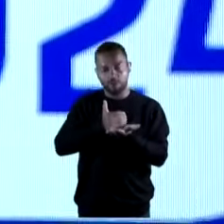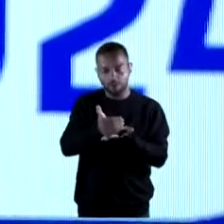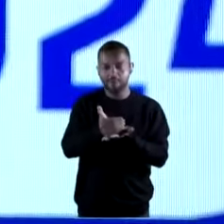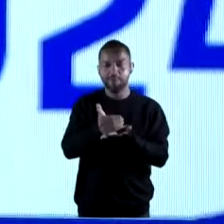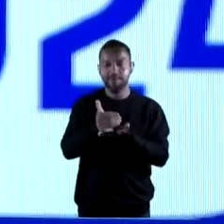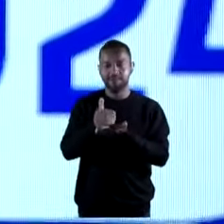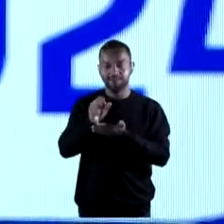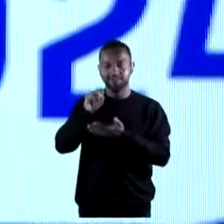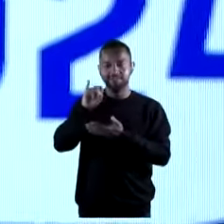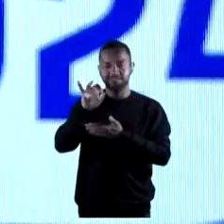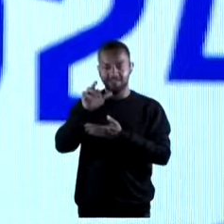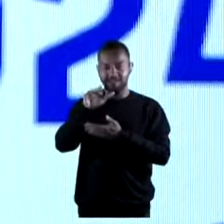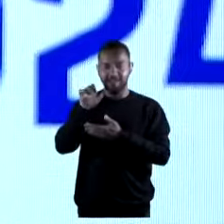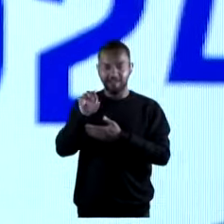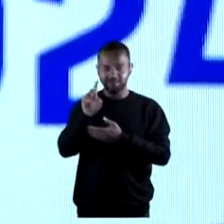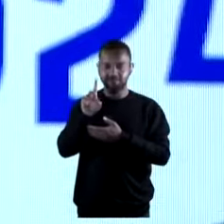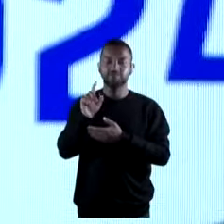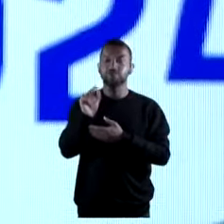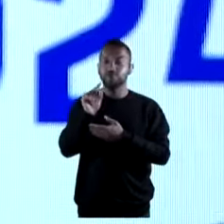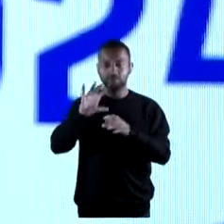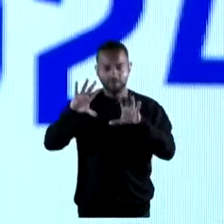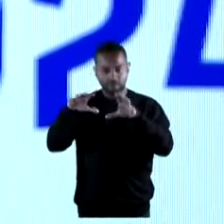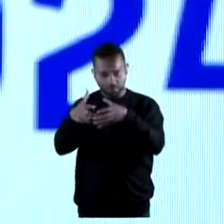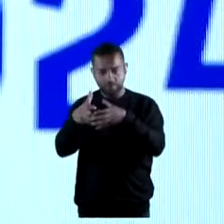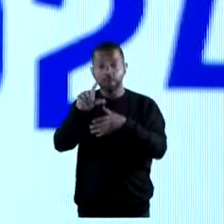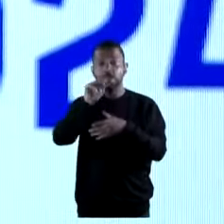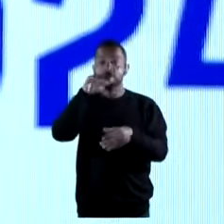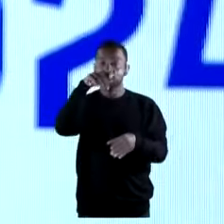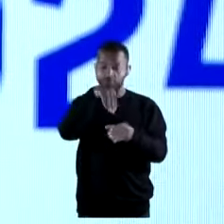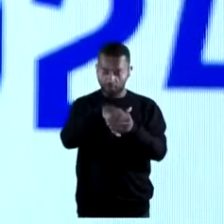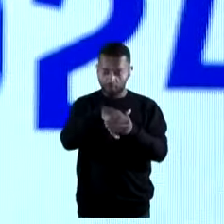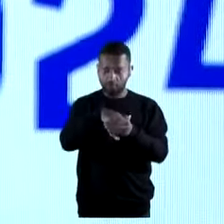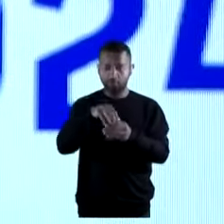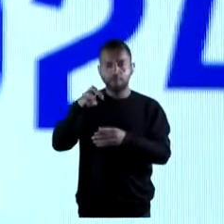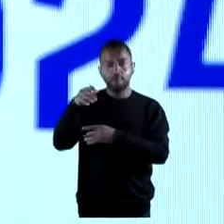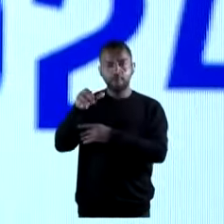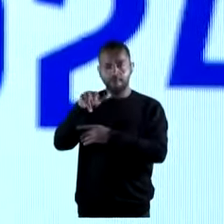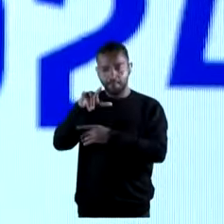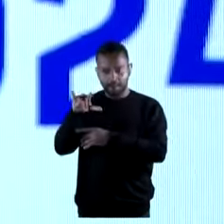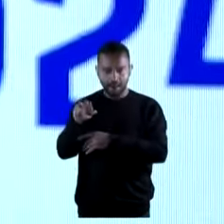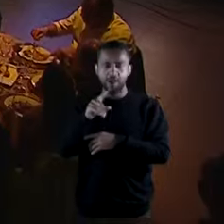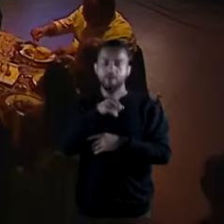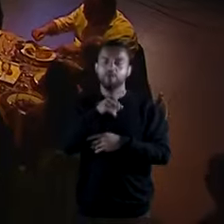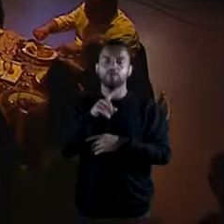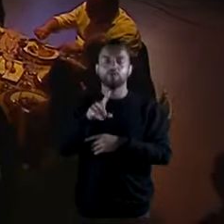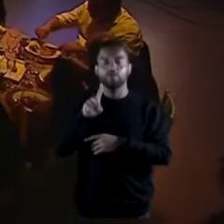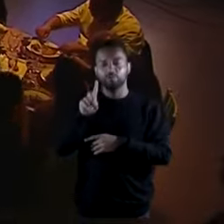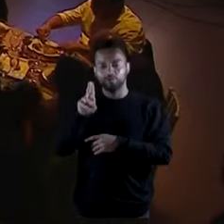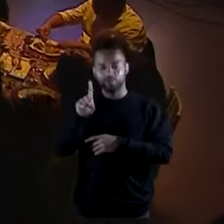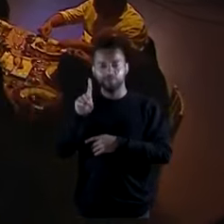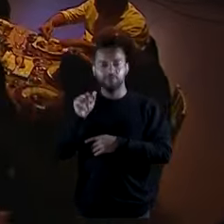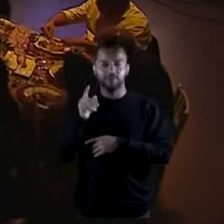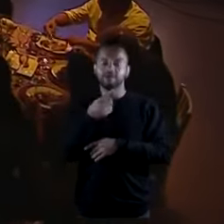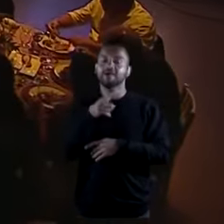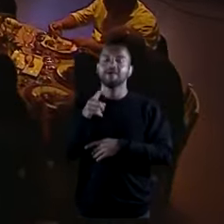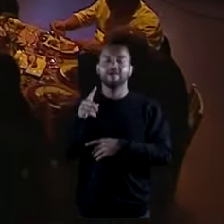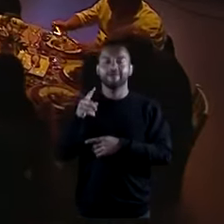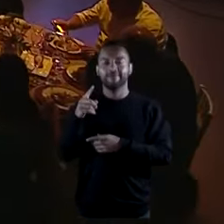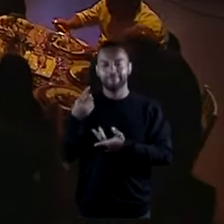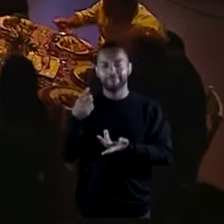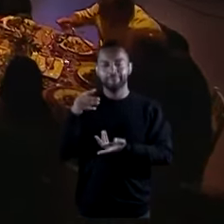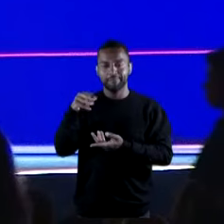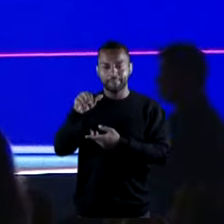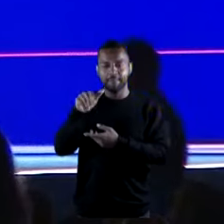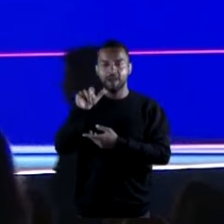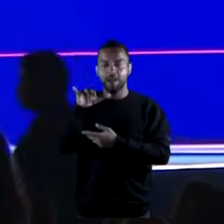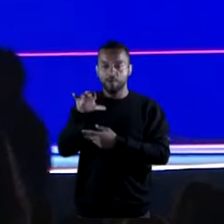A seleção, presta atenção, quem foi que votou? Foi o Mauro Betting? Foi o Edu Dracena? Foi o Veloso? Não. Foram os técnicos e